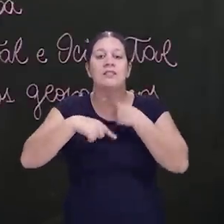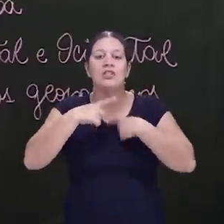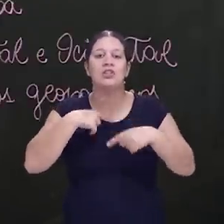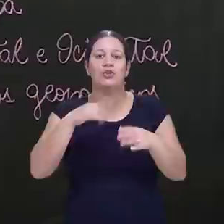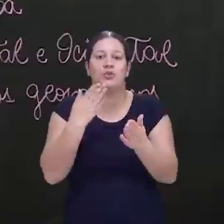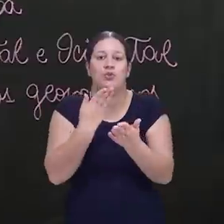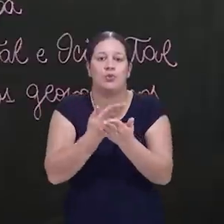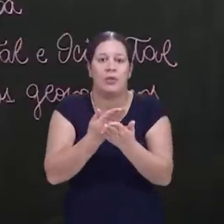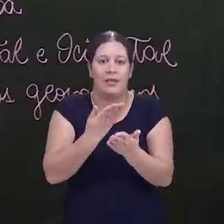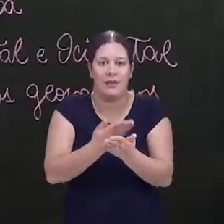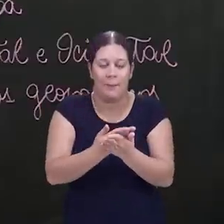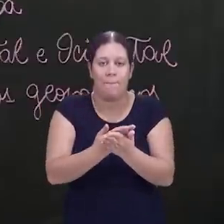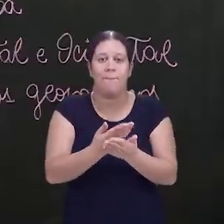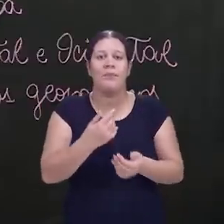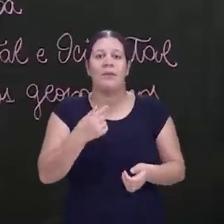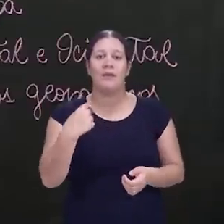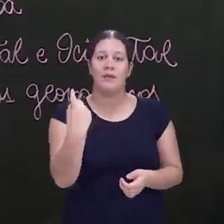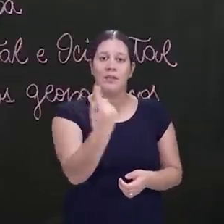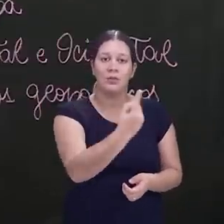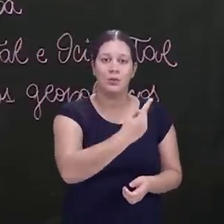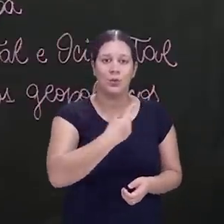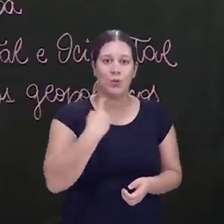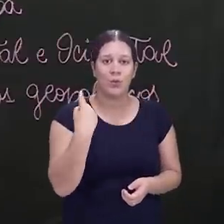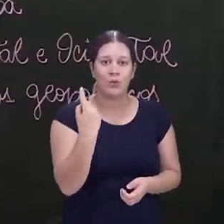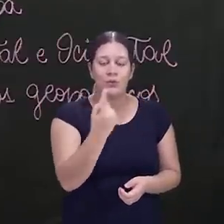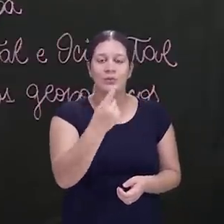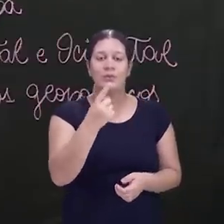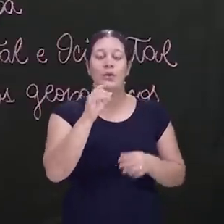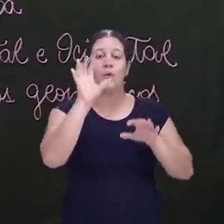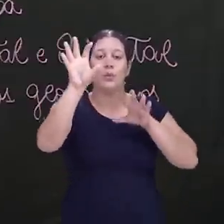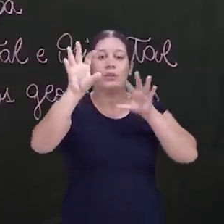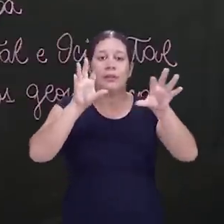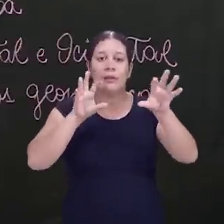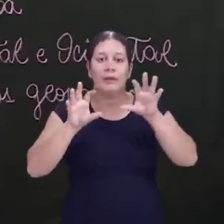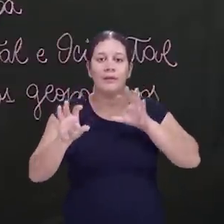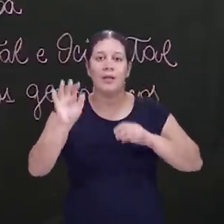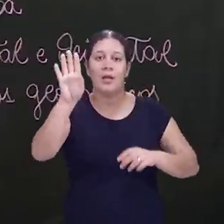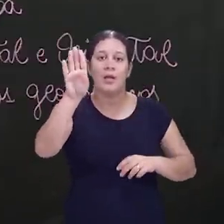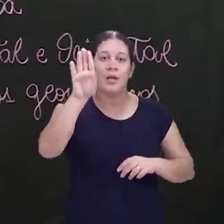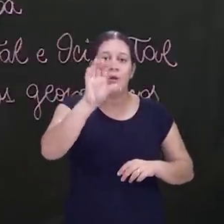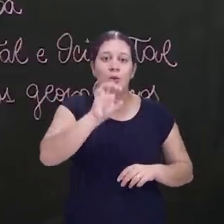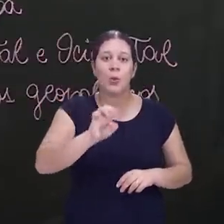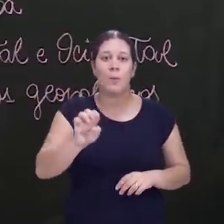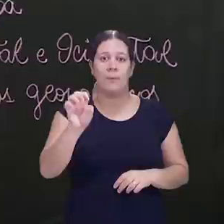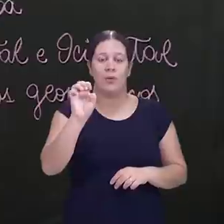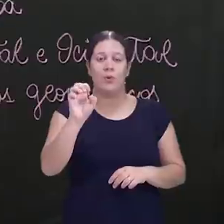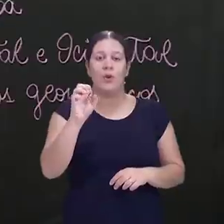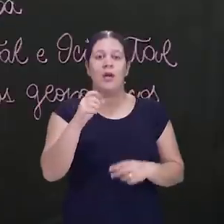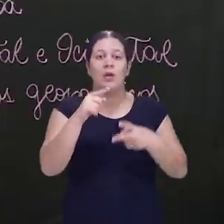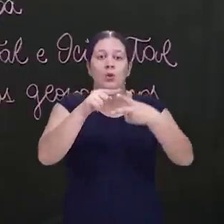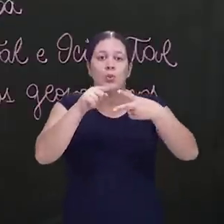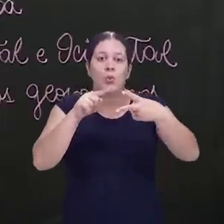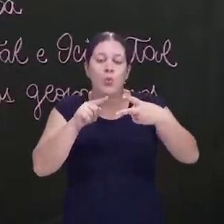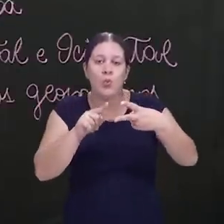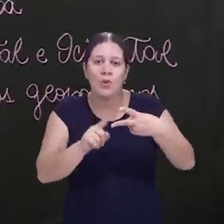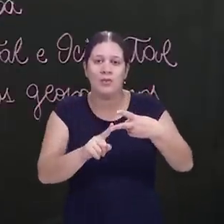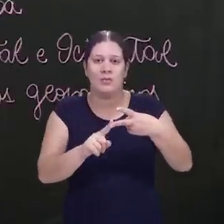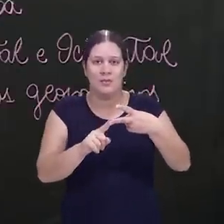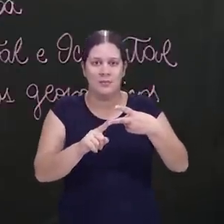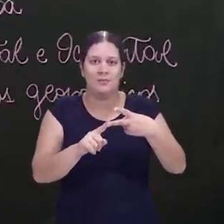estudar. Quando a gente fala aqui de aspectos gerais do continente europeu, nós temos duas maneiras de